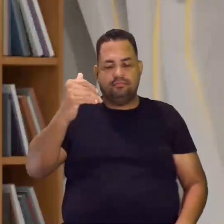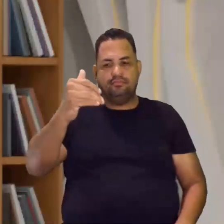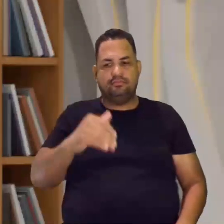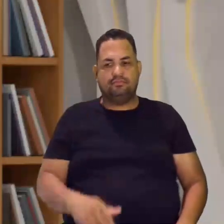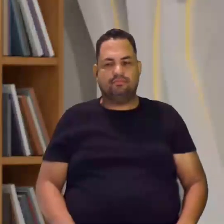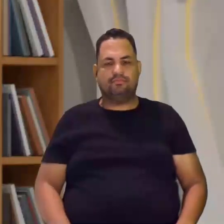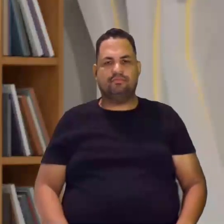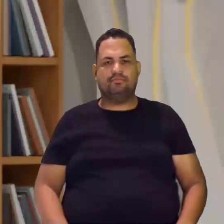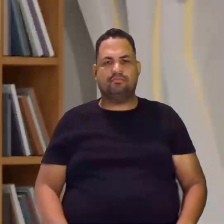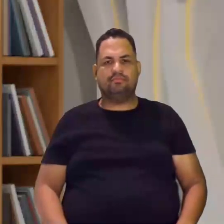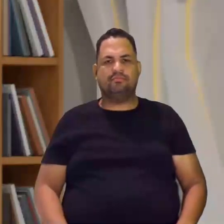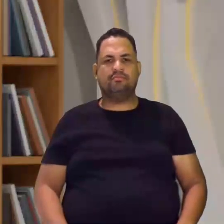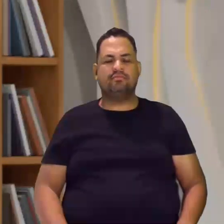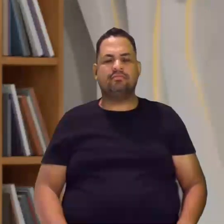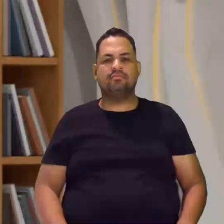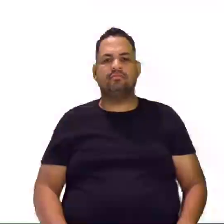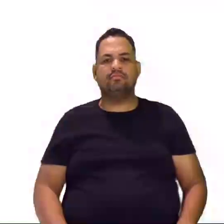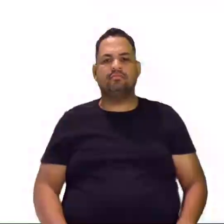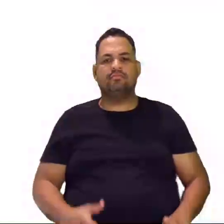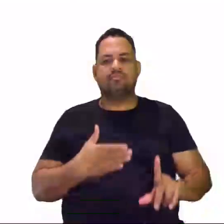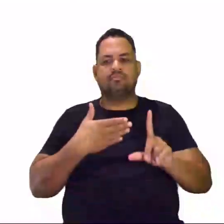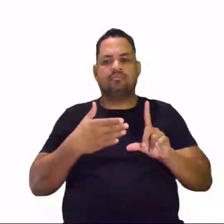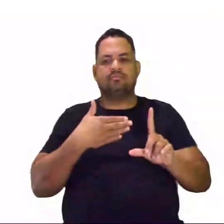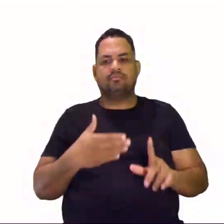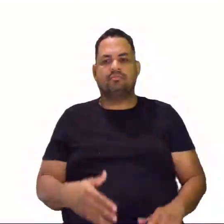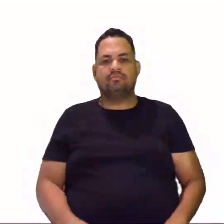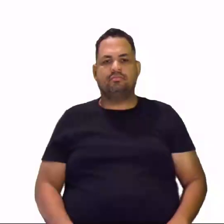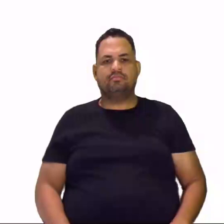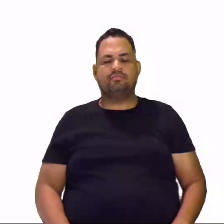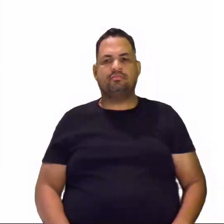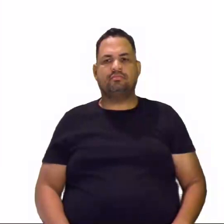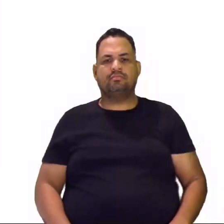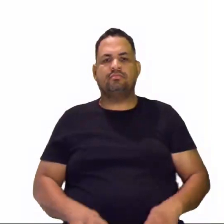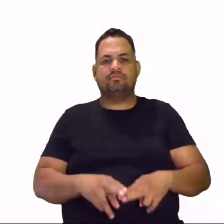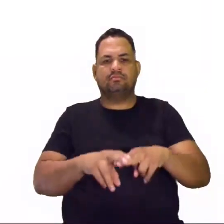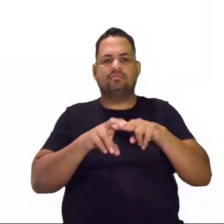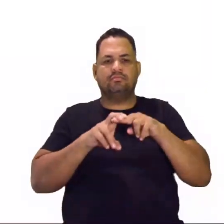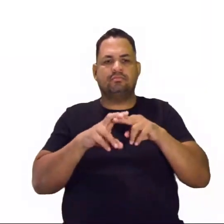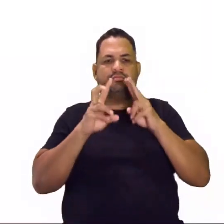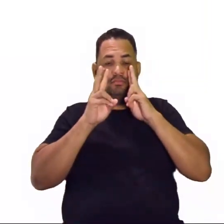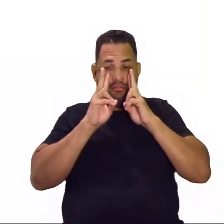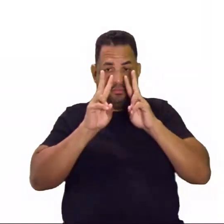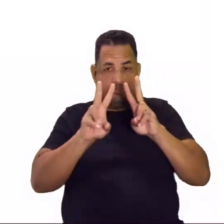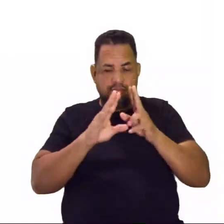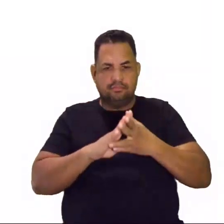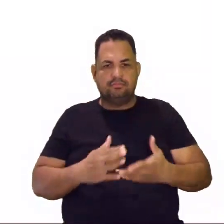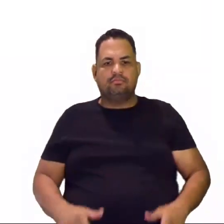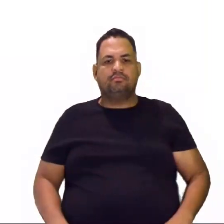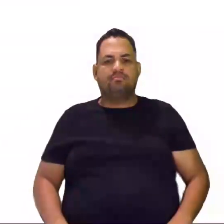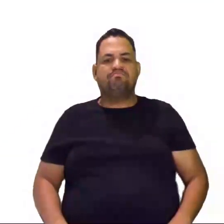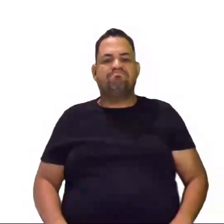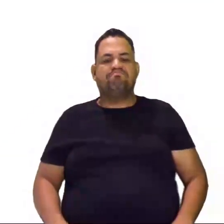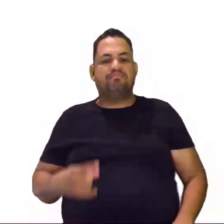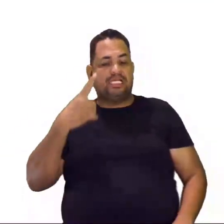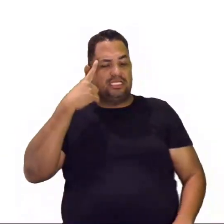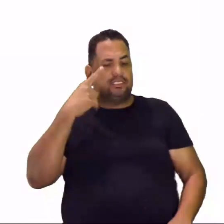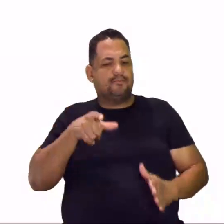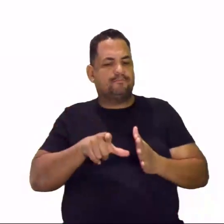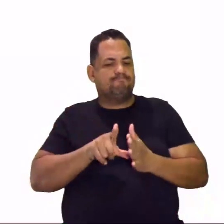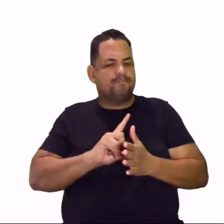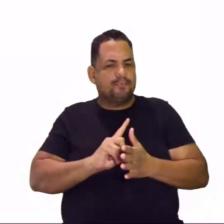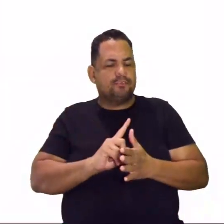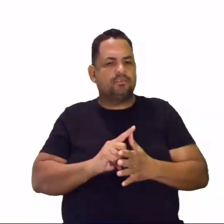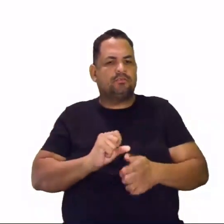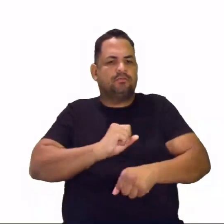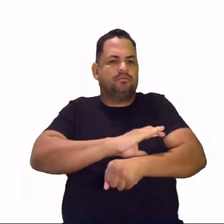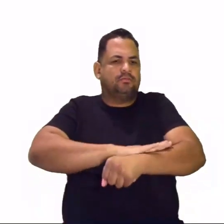frente. Então vamos lá, vamos ao quadro. Então é por isso, gente, que a gente tem que ter essa postura antirracista, né? Porque isso